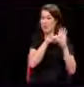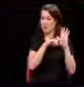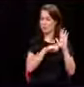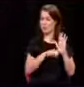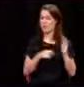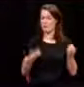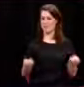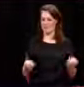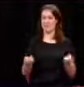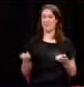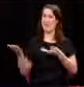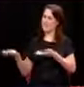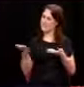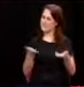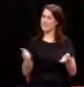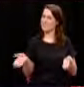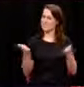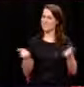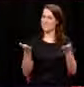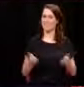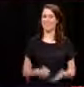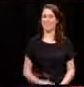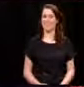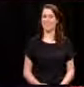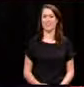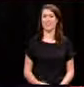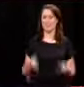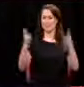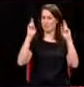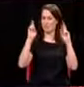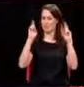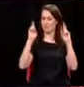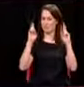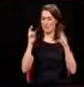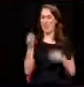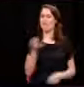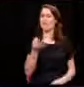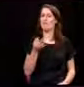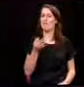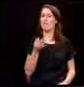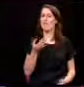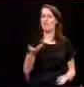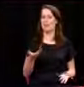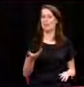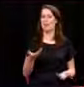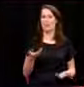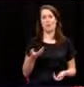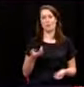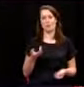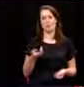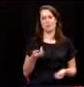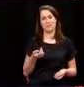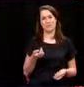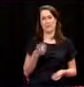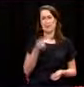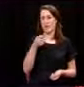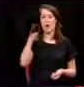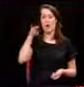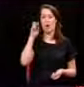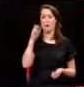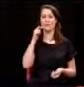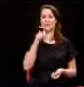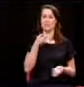esperamos, obviamente, que também possamos assistir e ouvir também aquilo que pensam os adeptos do Sport